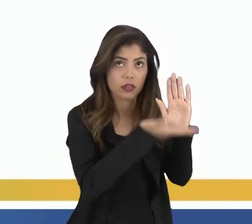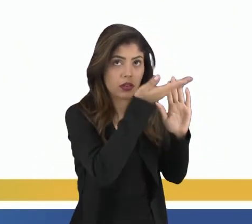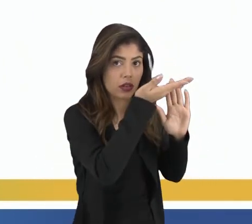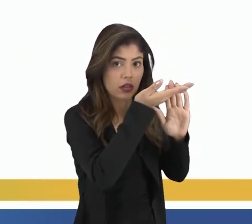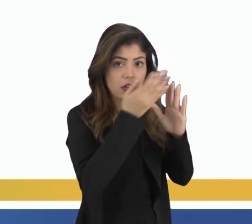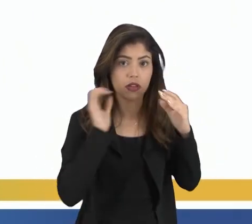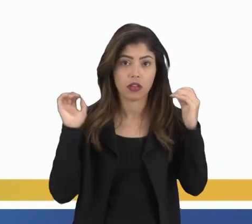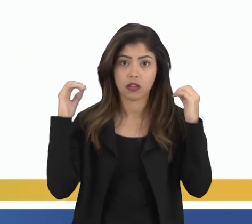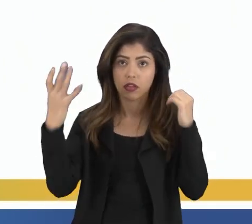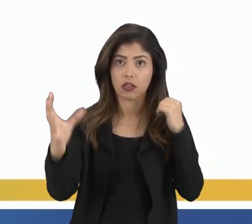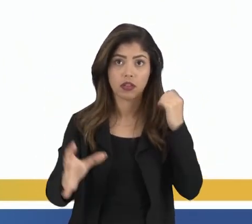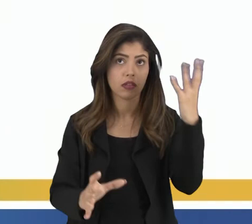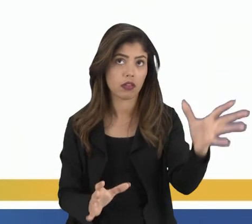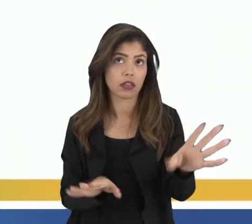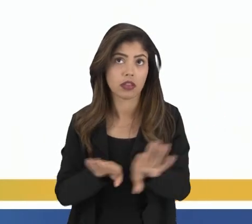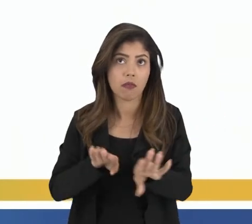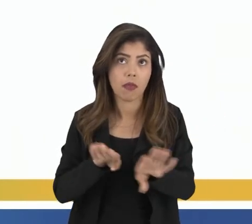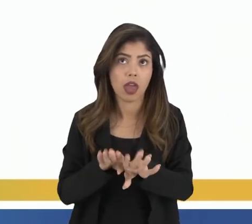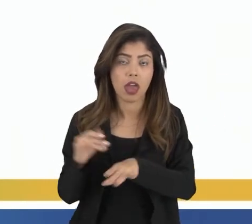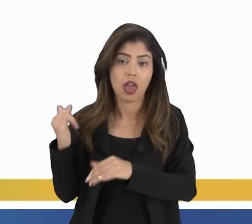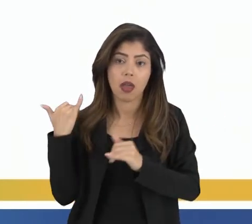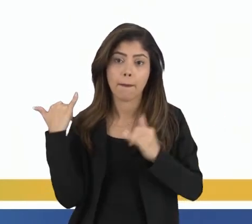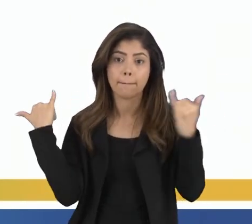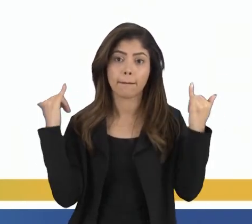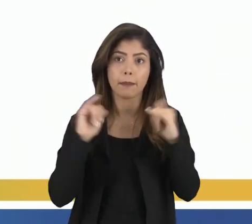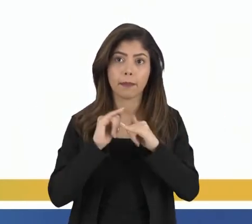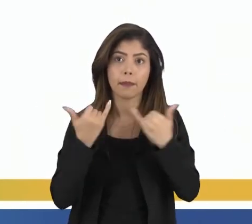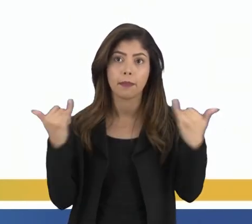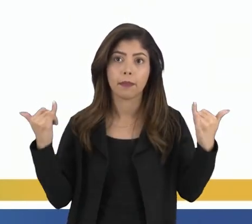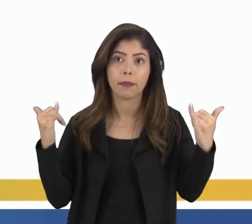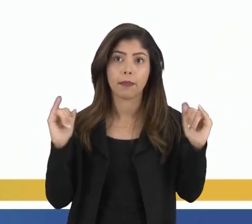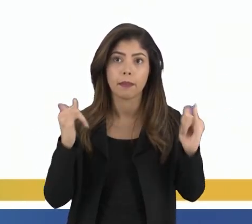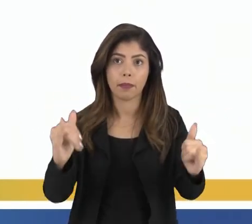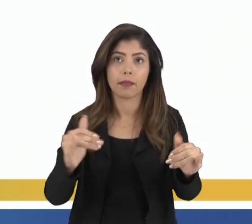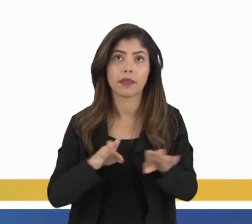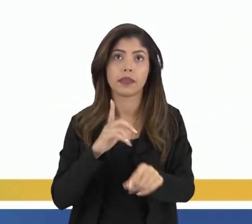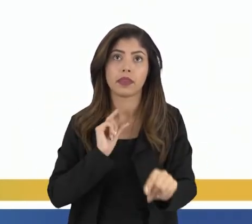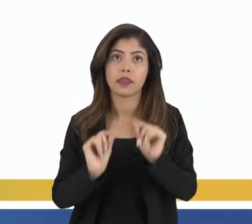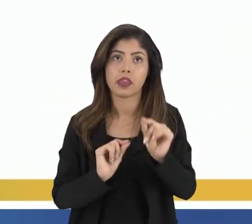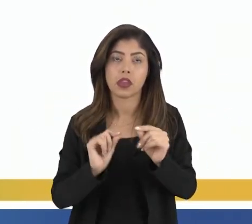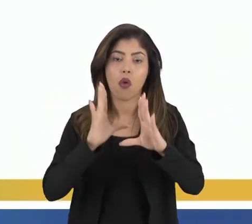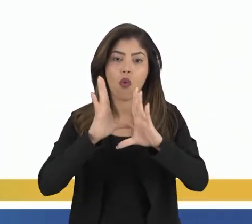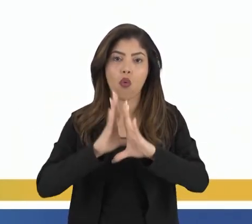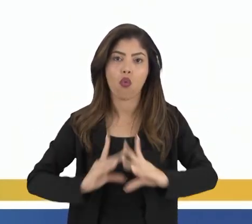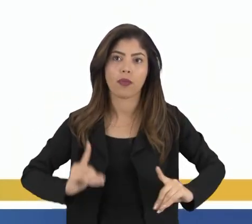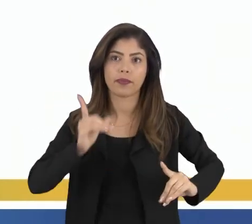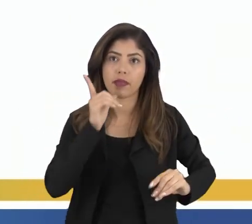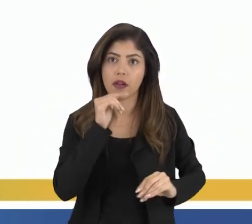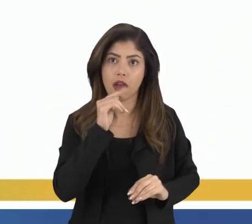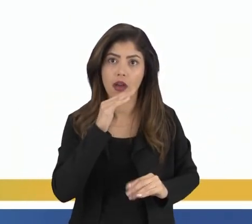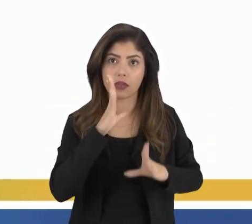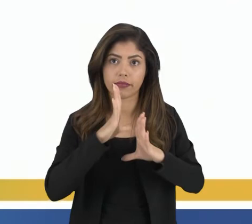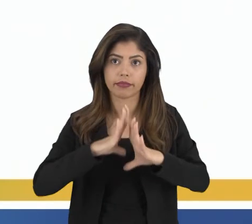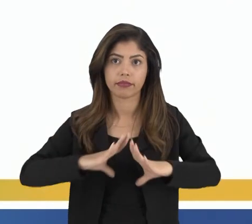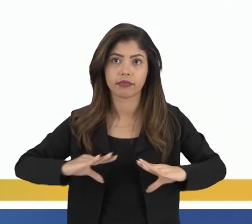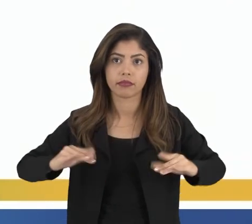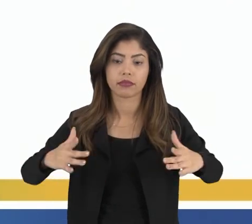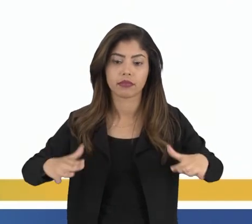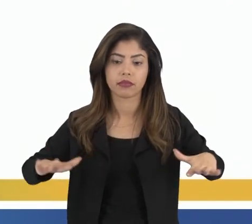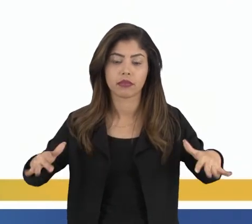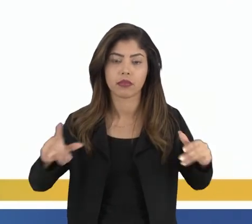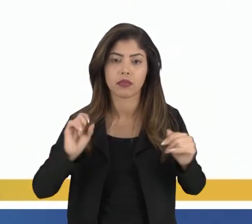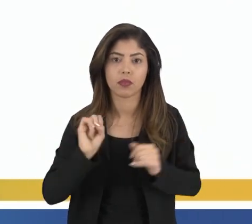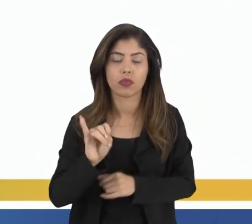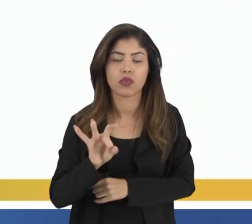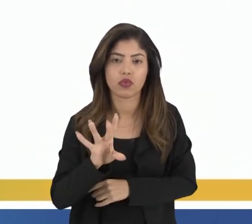iônicos. Os compostos iônicos eles são sólidos em temperatura ambiente, eles só conduzem corrente elétrica quando eles estiverem dissolvidos em